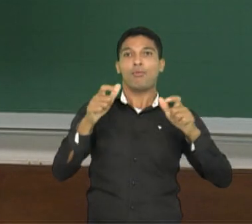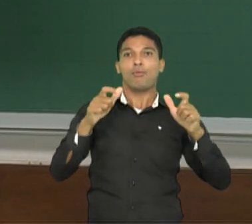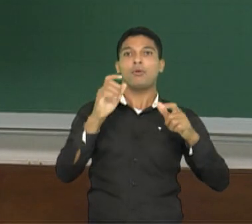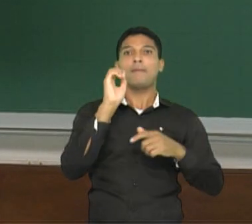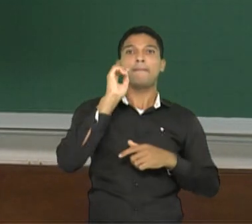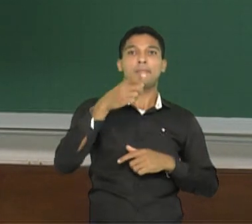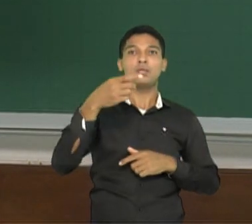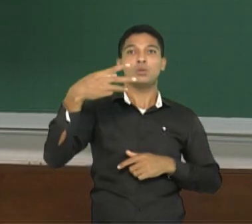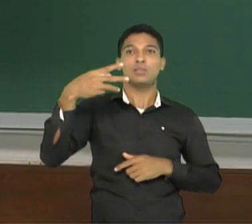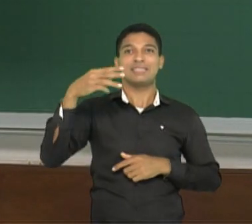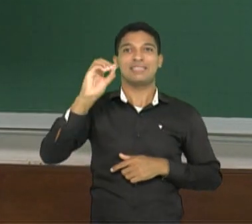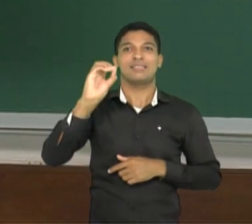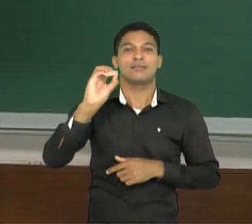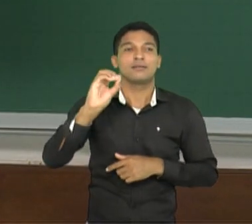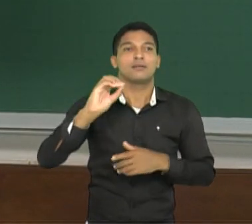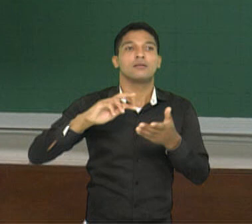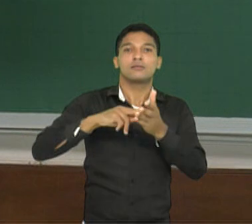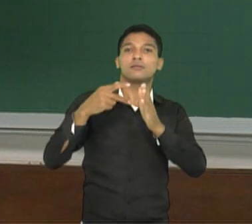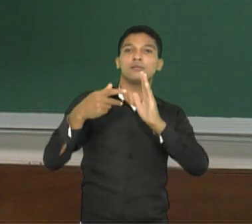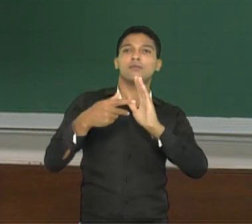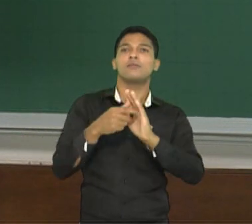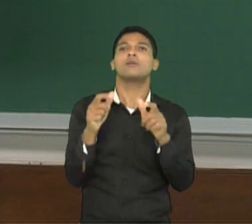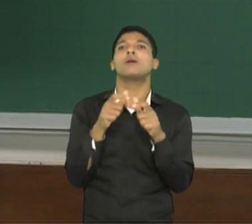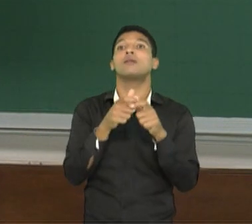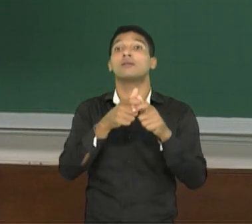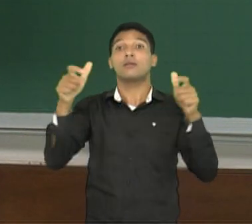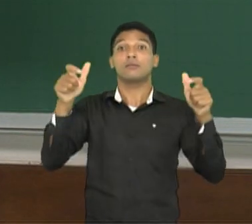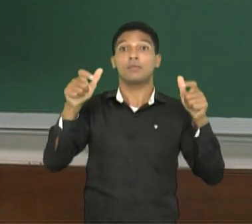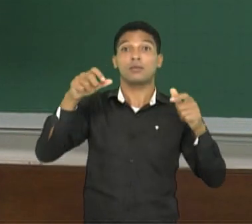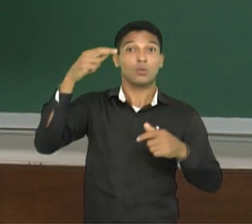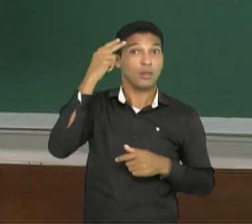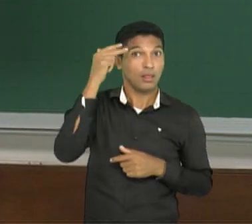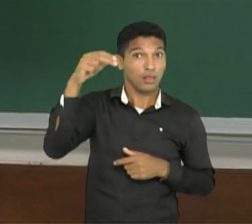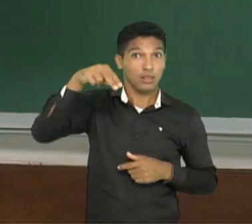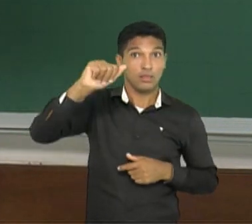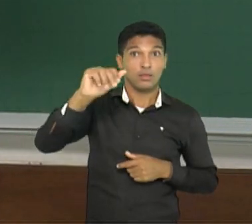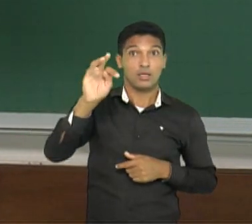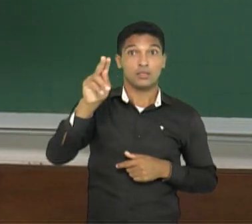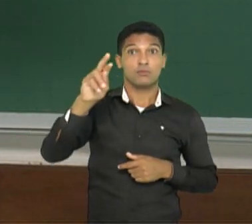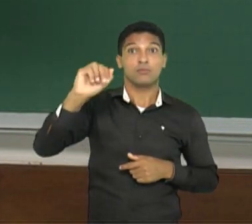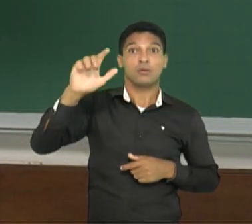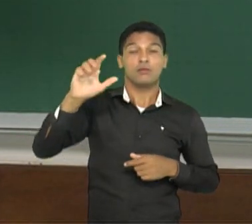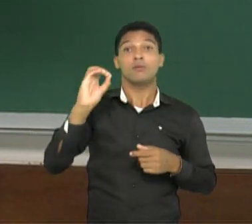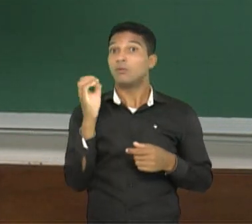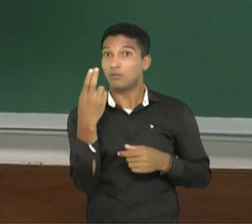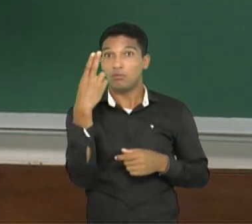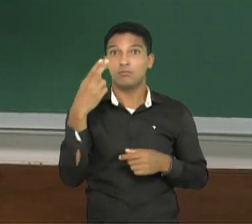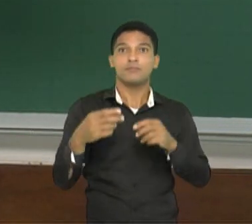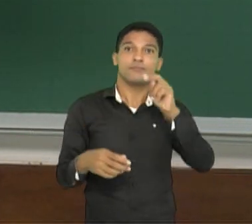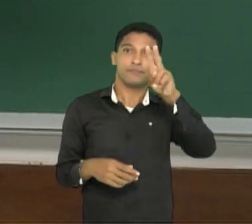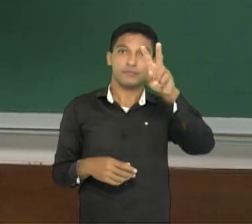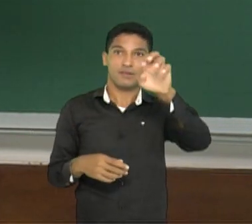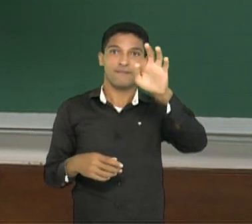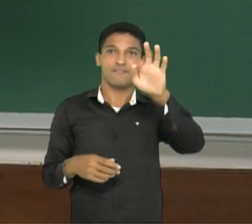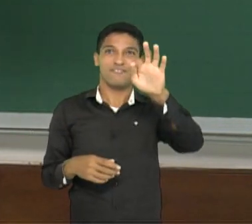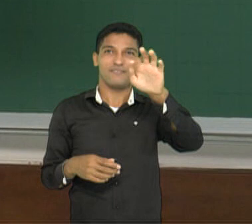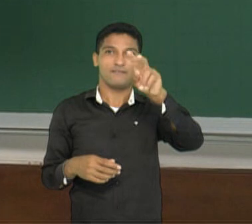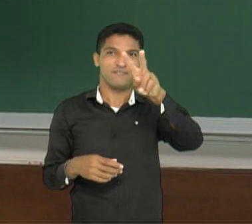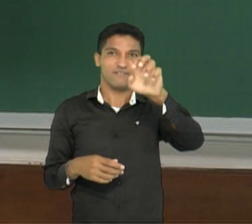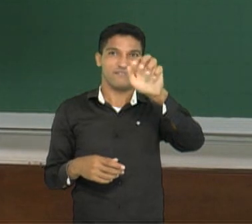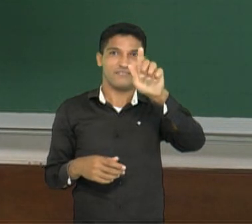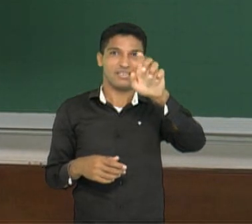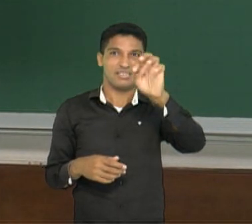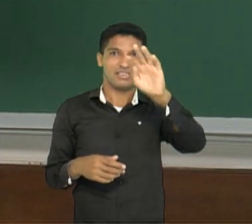ou vegetativo, certo? Então, a formulazinha explica bem para a gente ali. E um outro conceito, para a gente fechar essa primeira parte